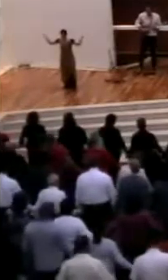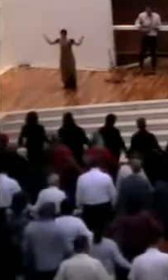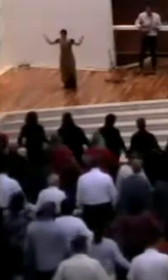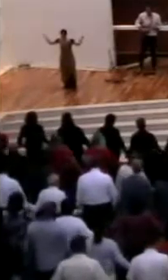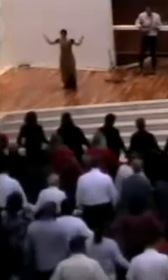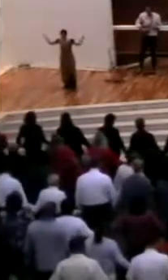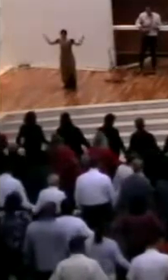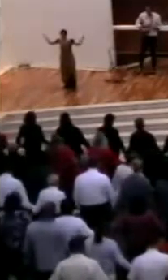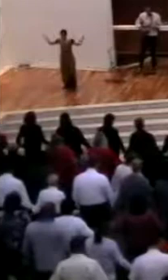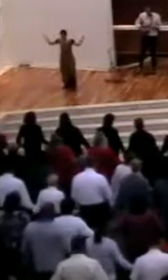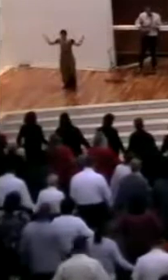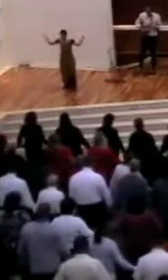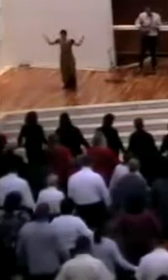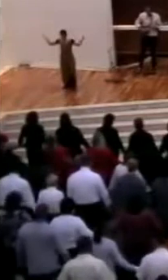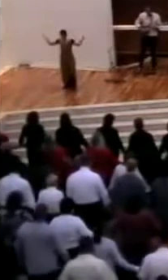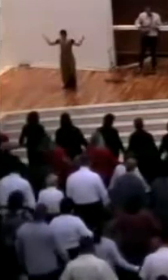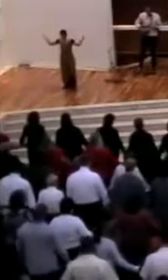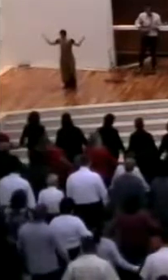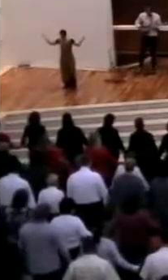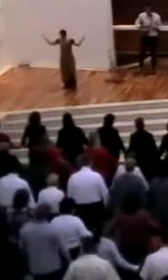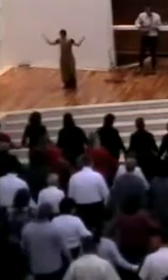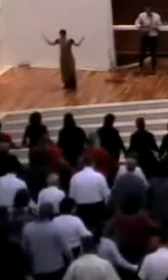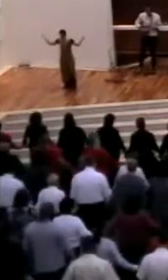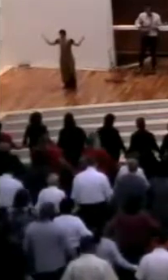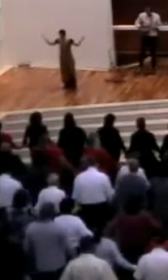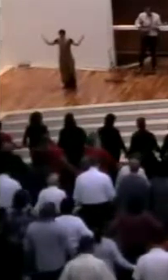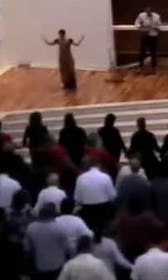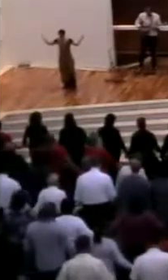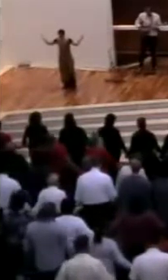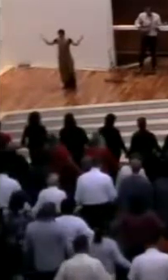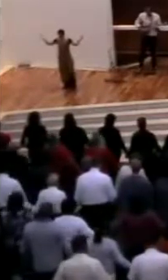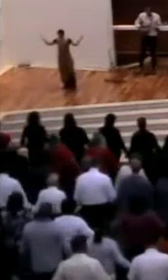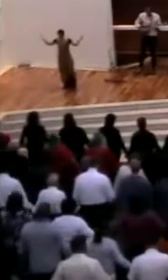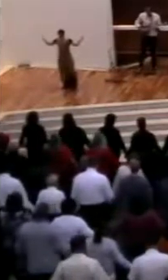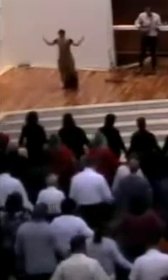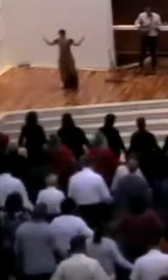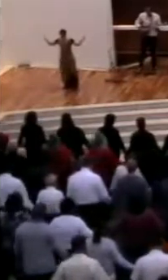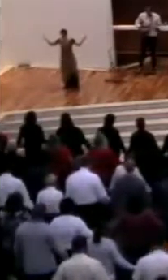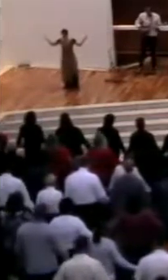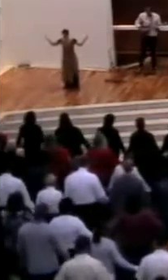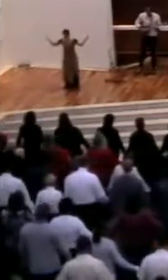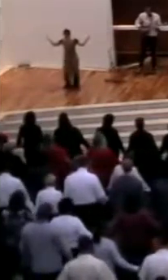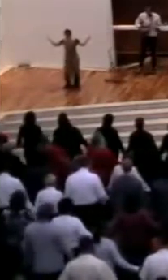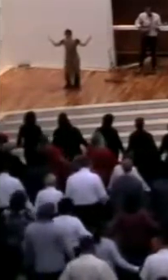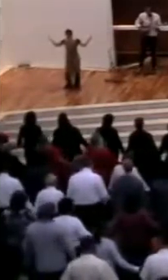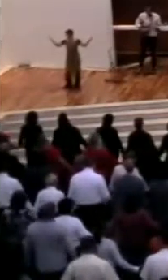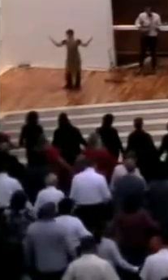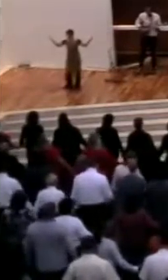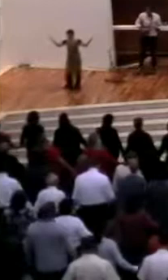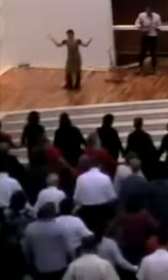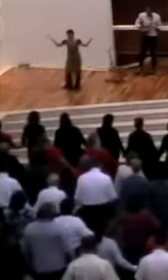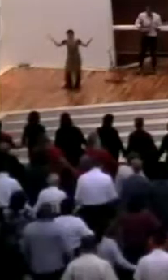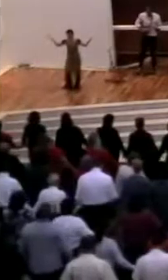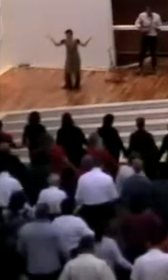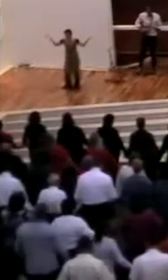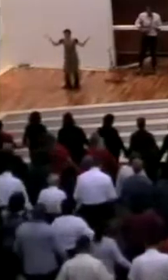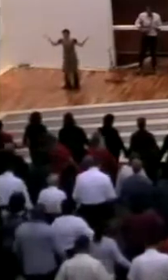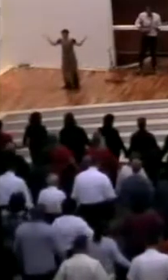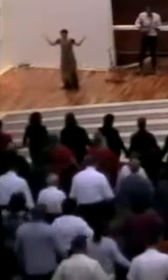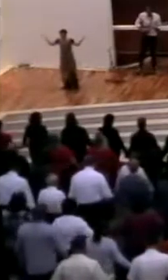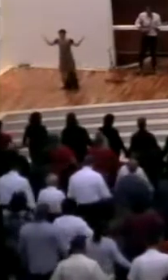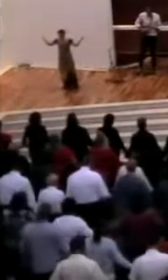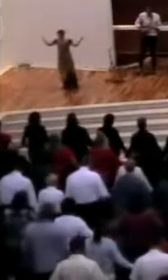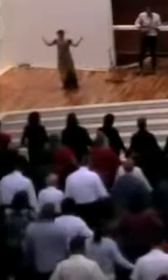cremos que o impossível aconteceu em nossa vida neste lugar. O enfermo receba a